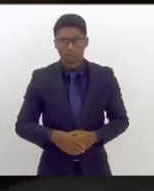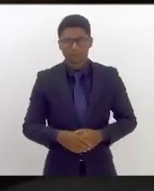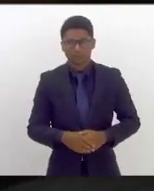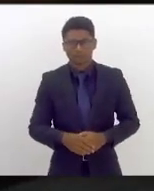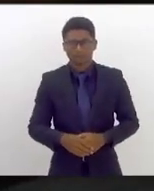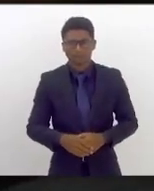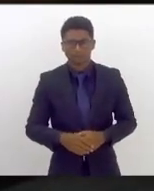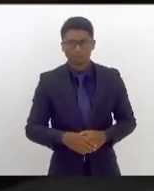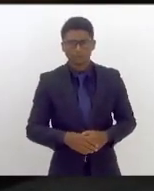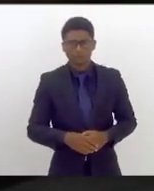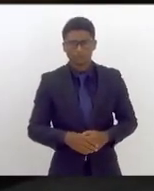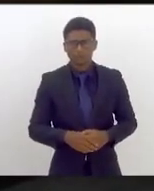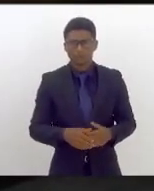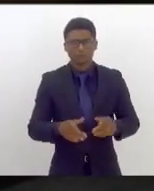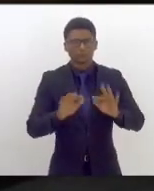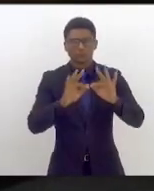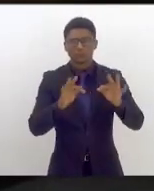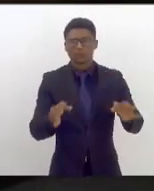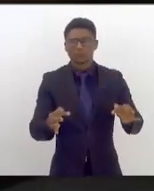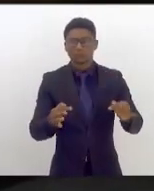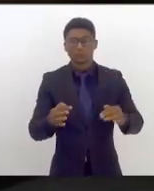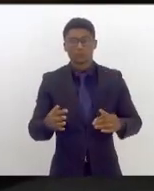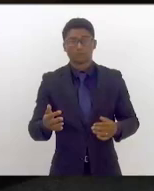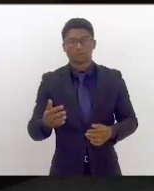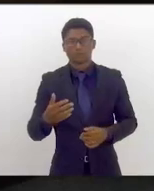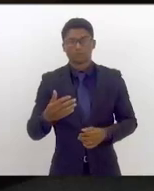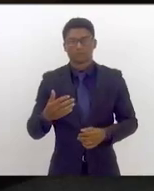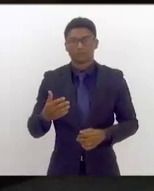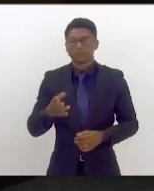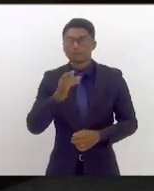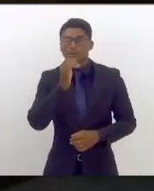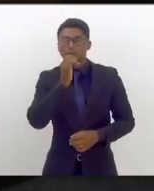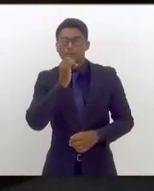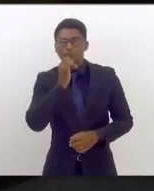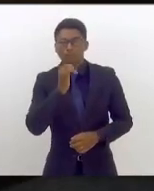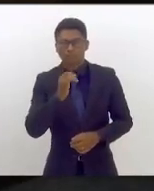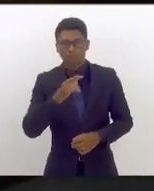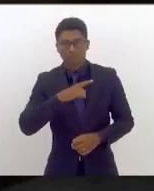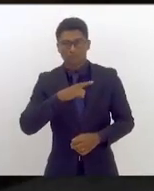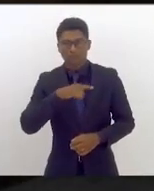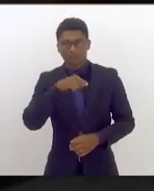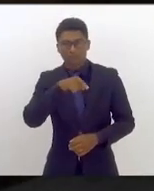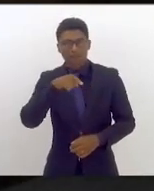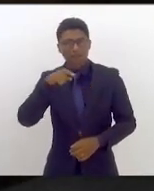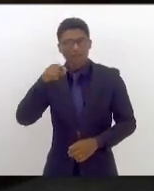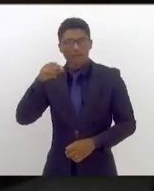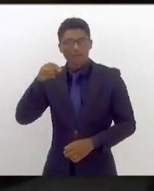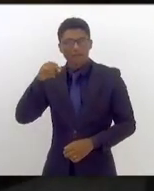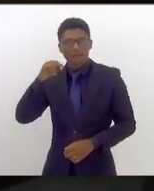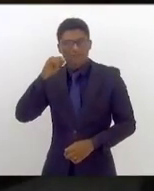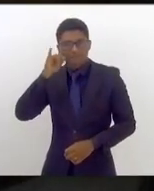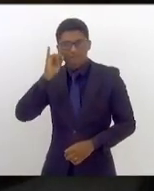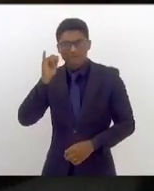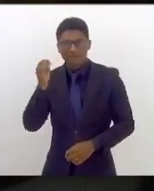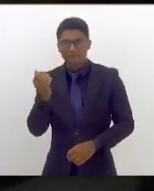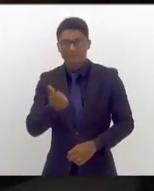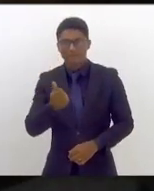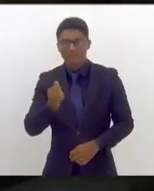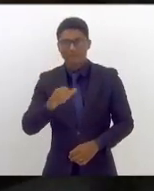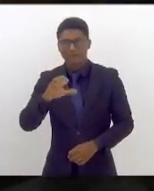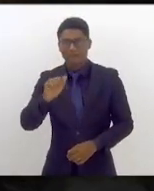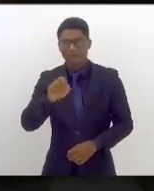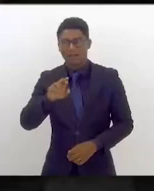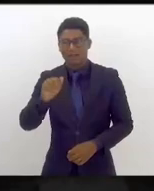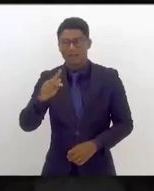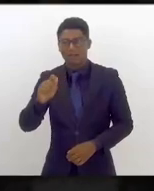tá dando certo lá na minha terra se fala assim quando tem uma vaca com muito carrapato em vez de tirar o carrapato da vaca quer